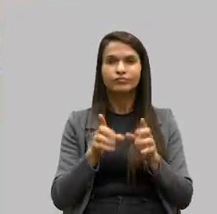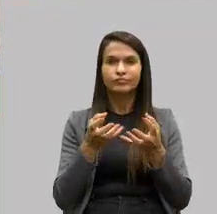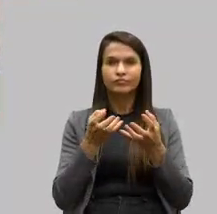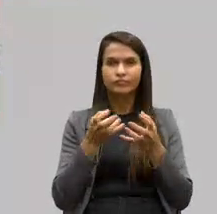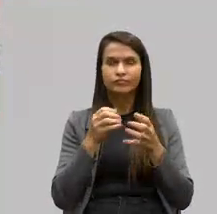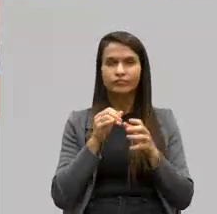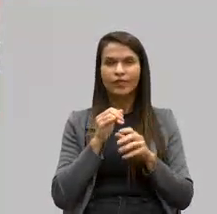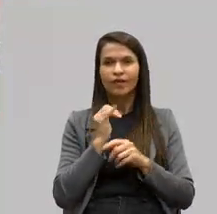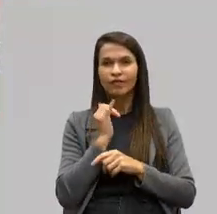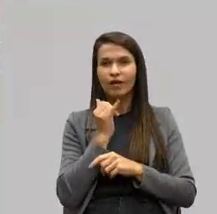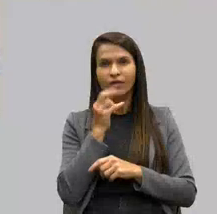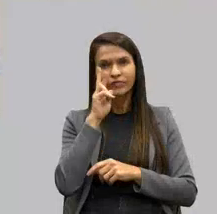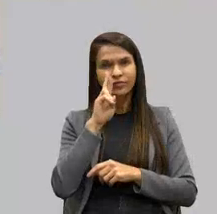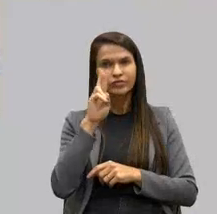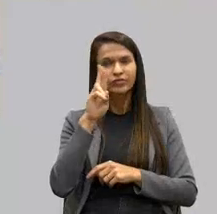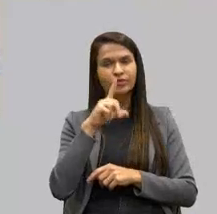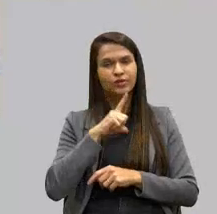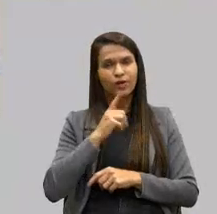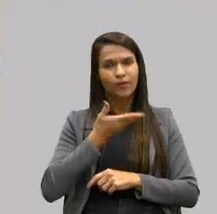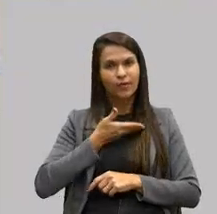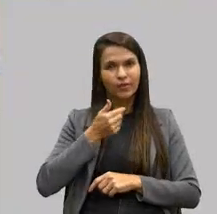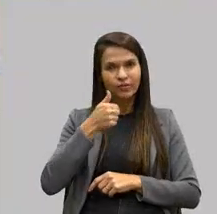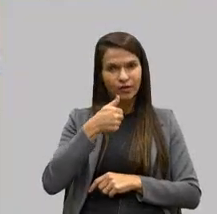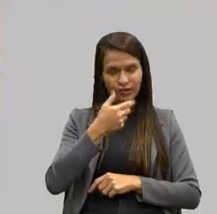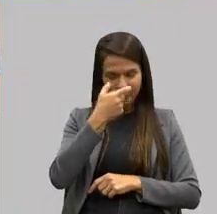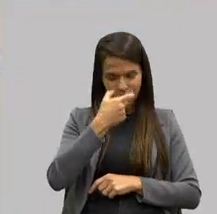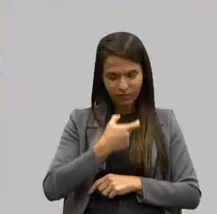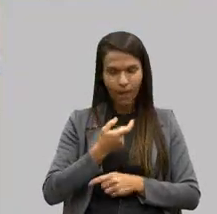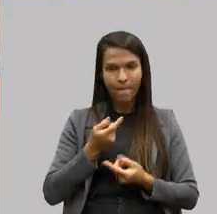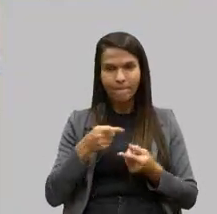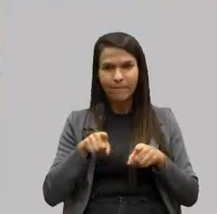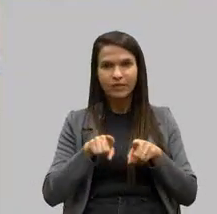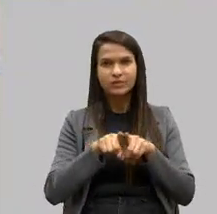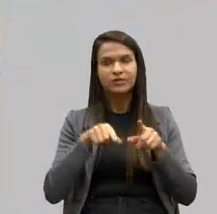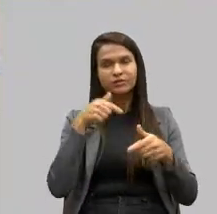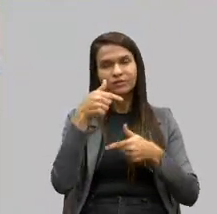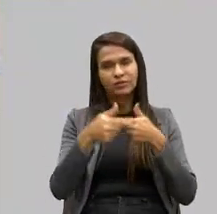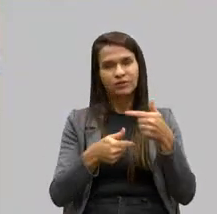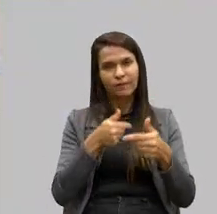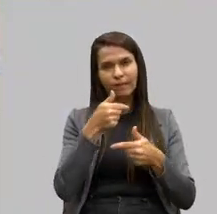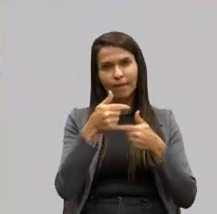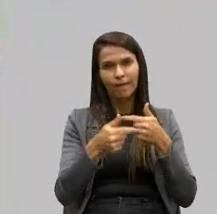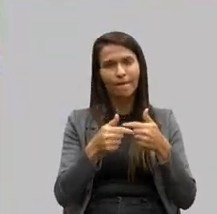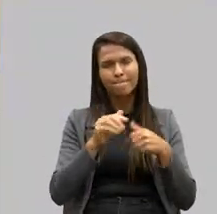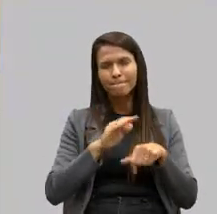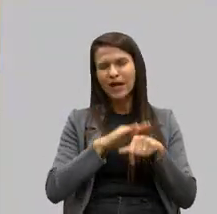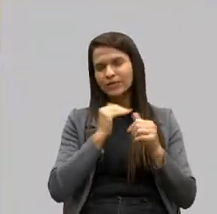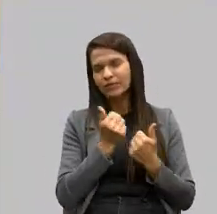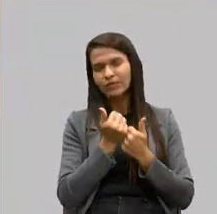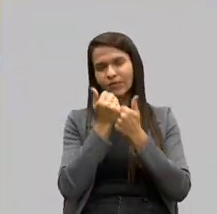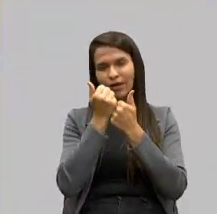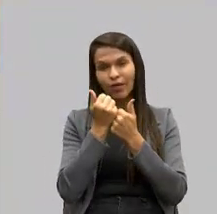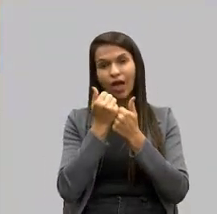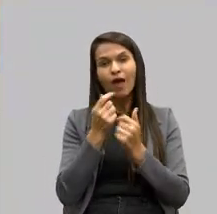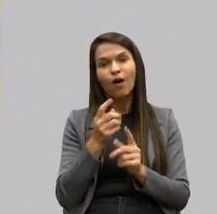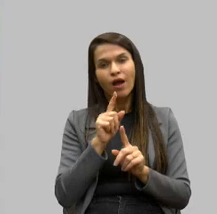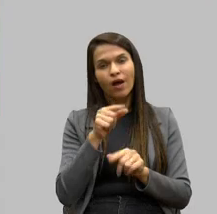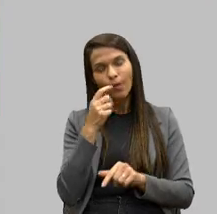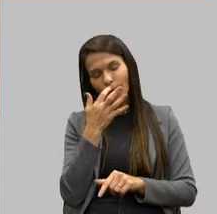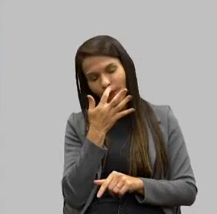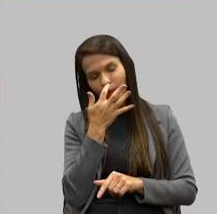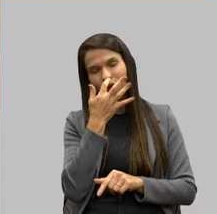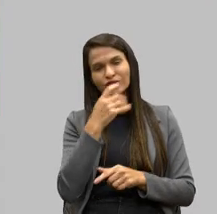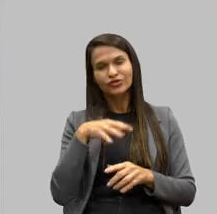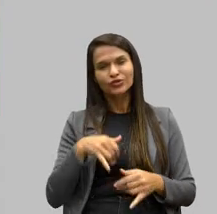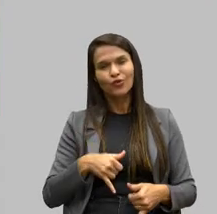o senhor tem um amigo aqui, um parceiro do seu trabalho, que mais do que um apoiador, é um admirador. A gente tem muito